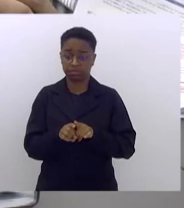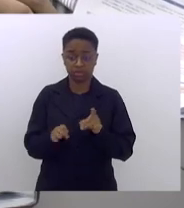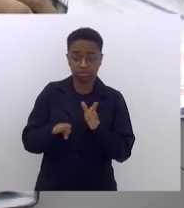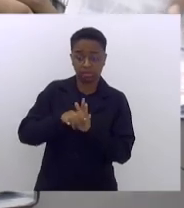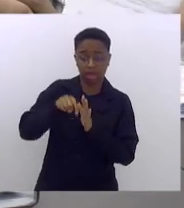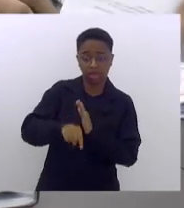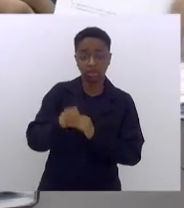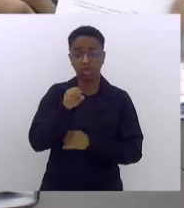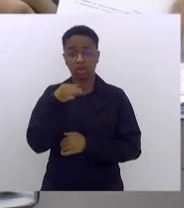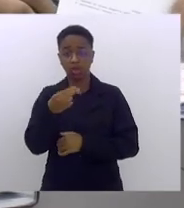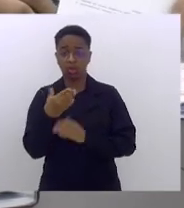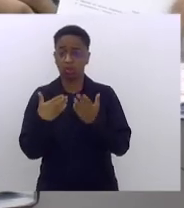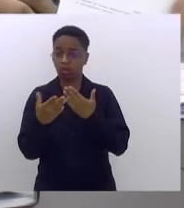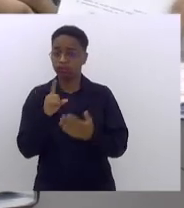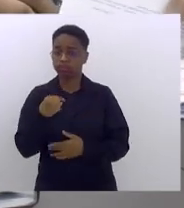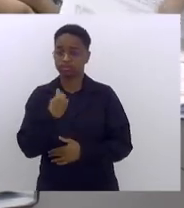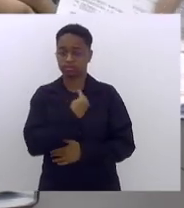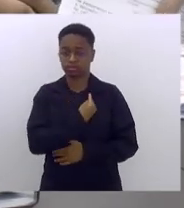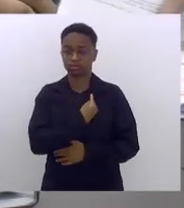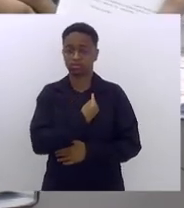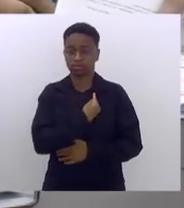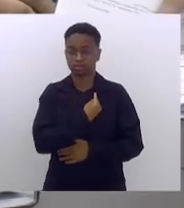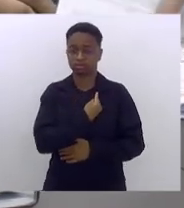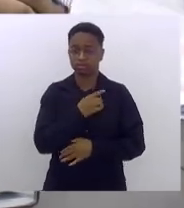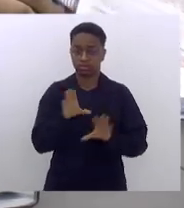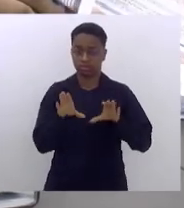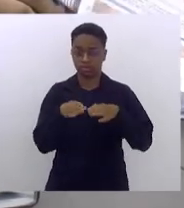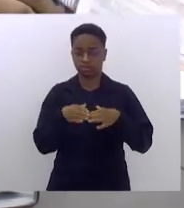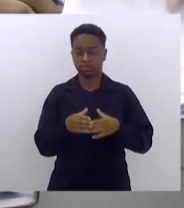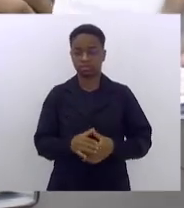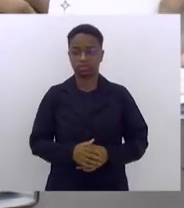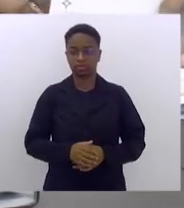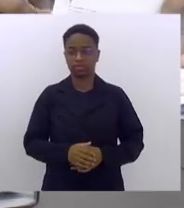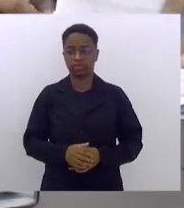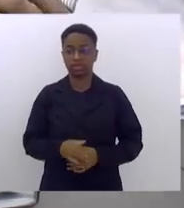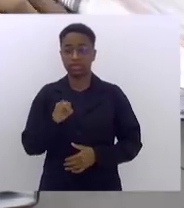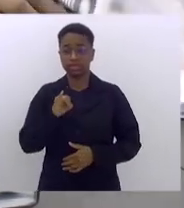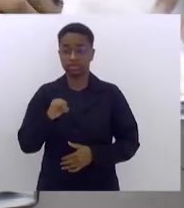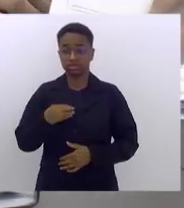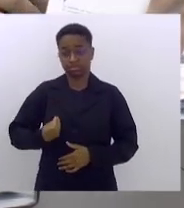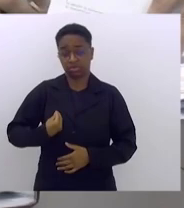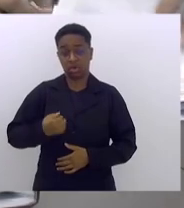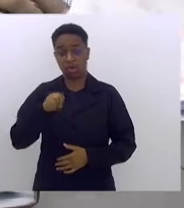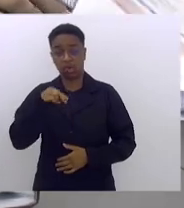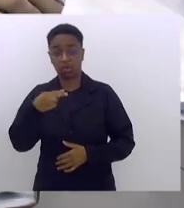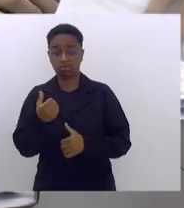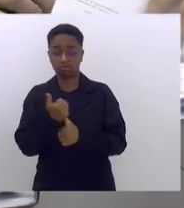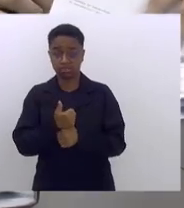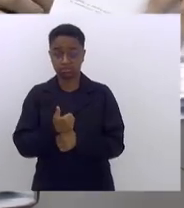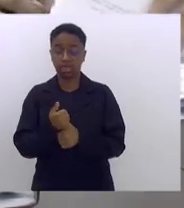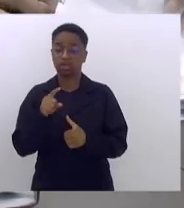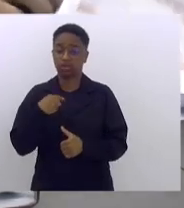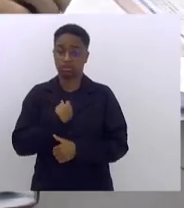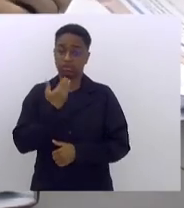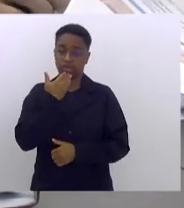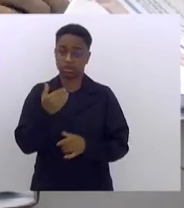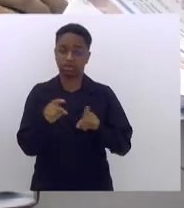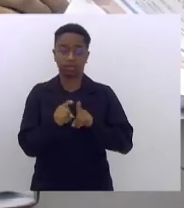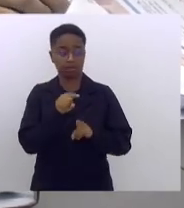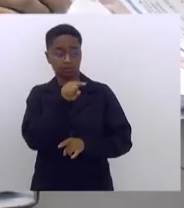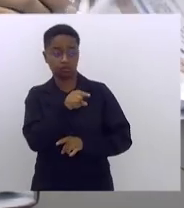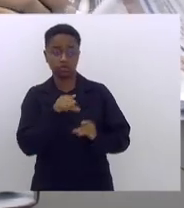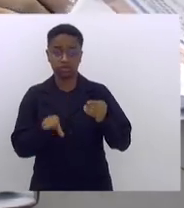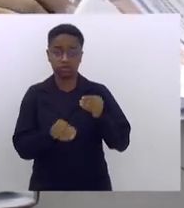até falar com algum de nós da comissão, titulares ou suplentes, que solicitaríamos também a Vossa Excelência a